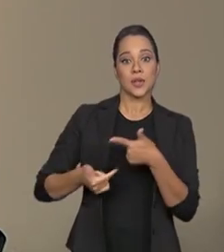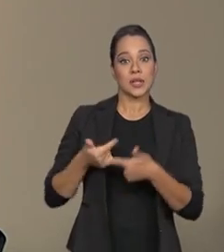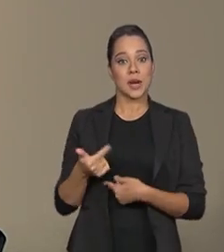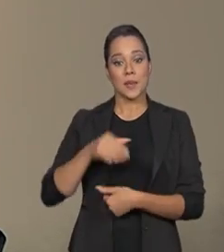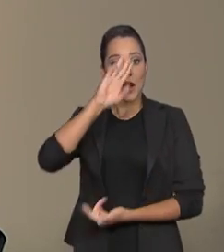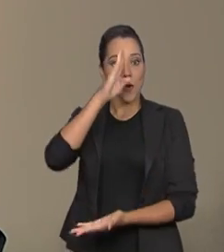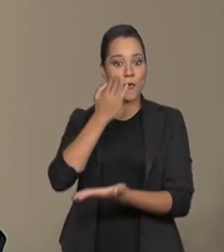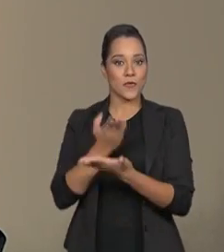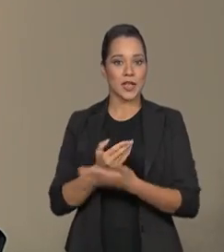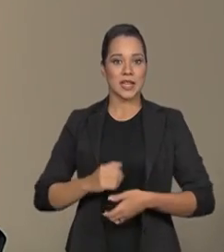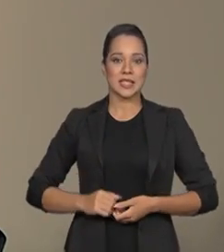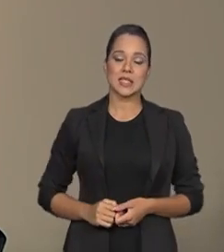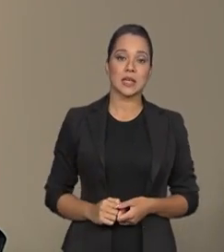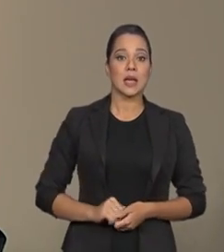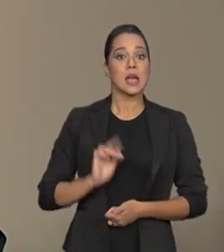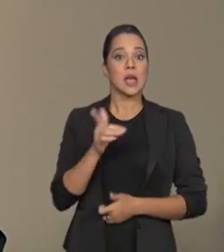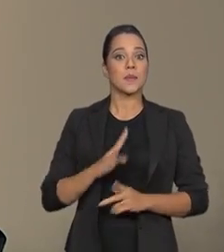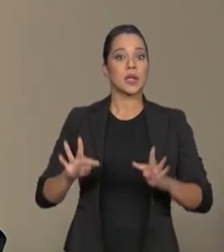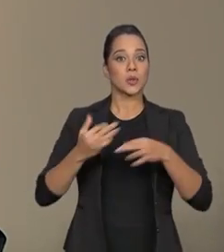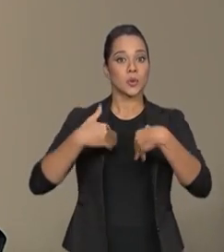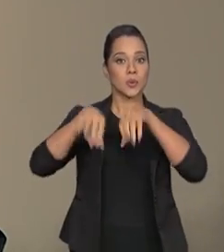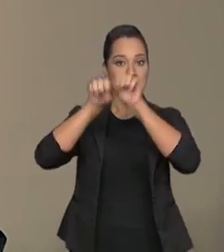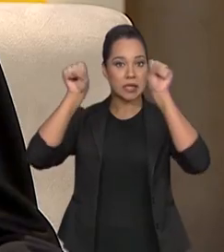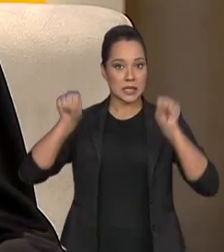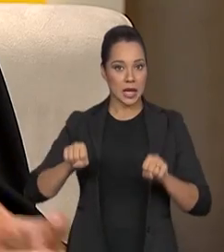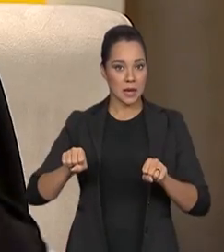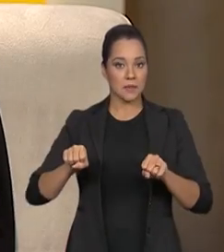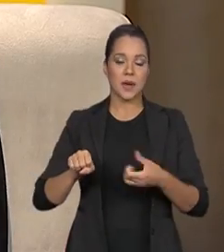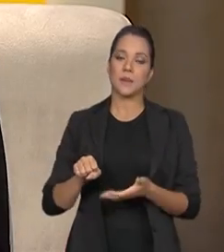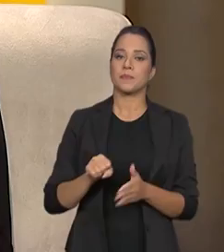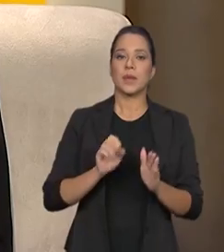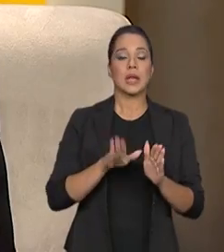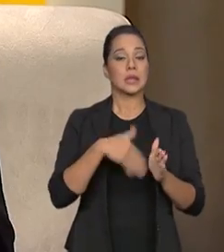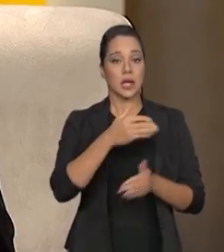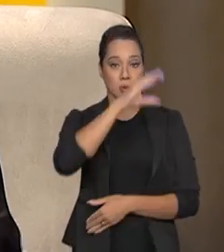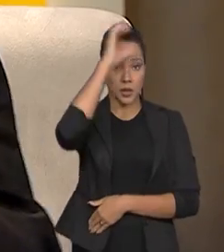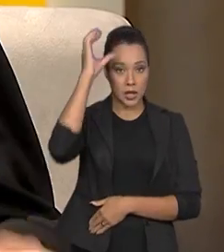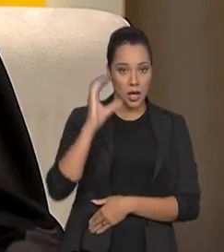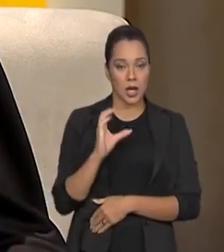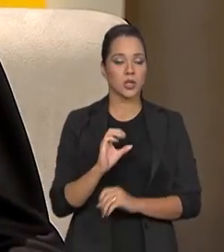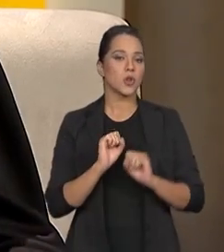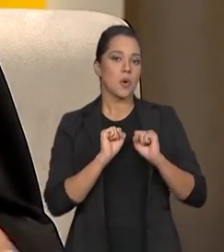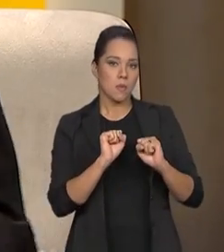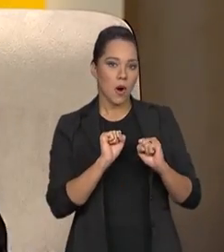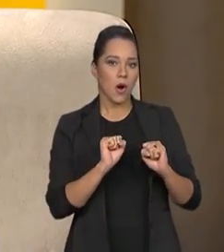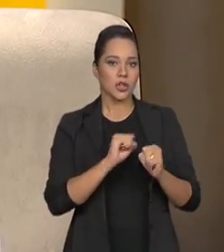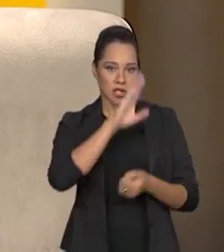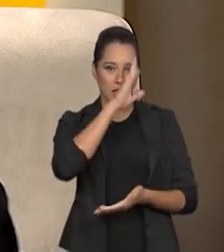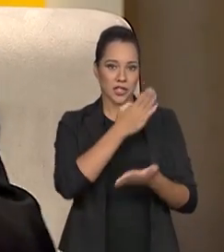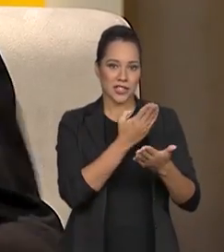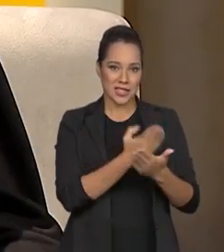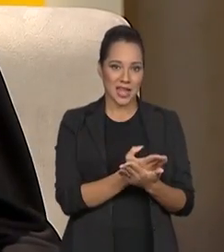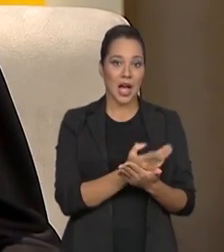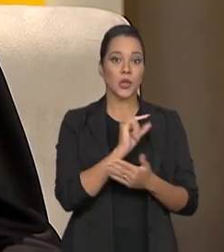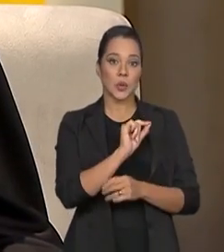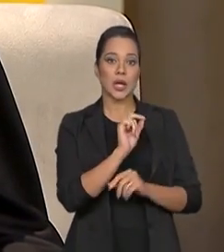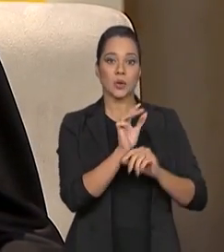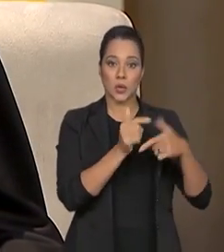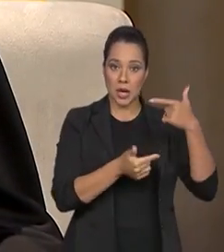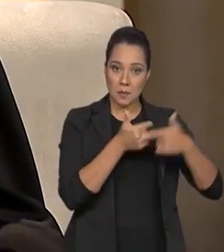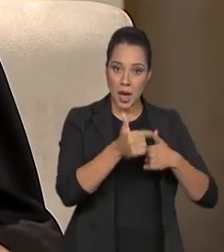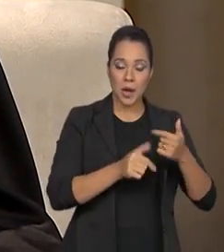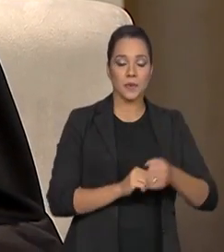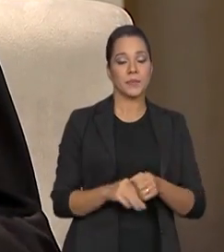muito a confiança para que todo esse sistema é um tanto consumidor possa acreditar no que está sendo feito